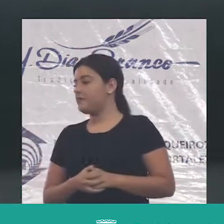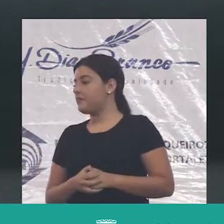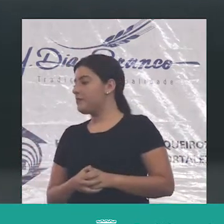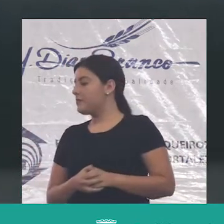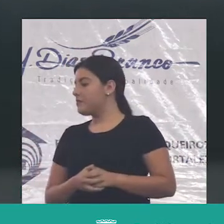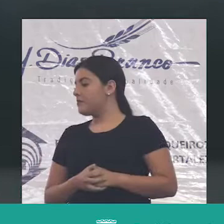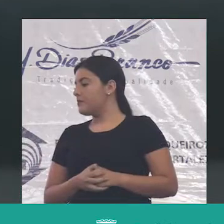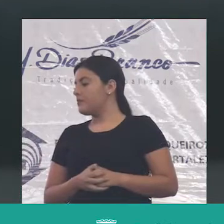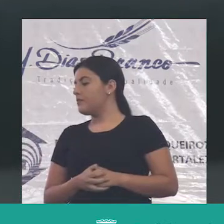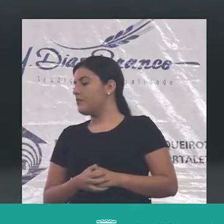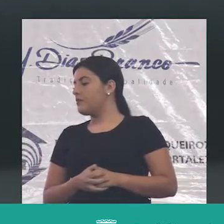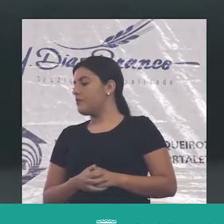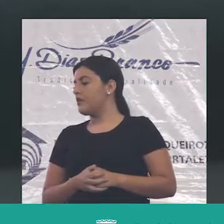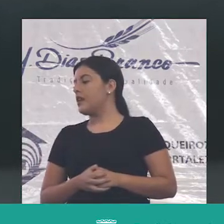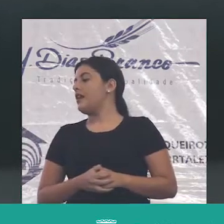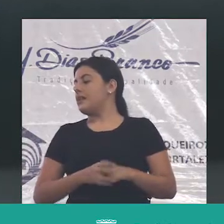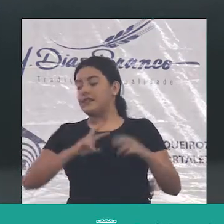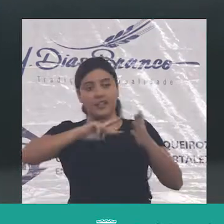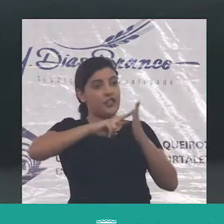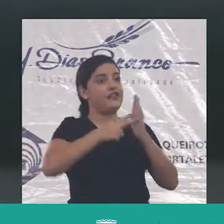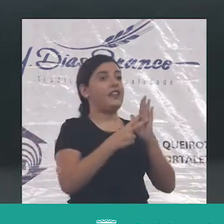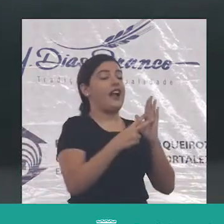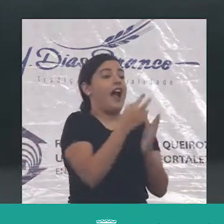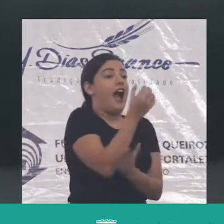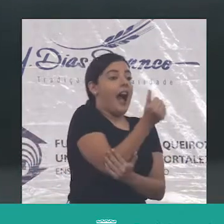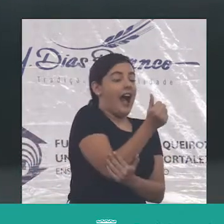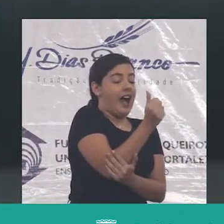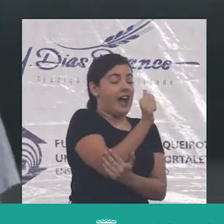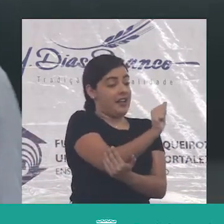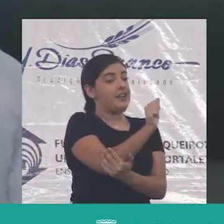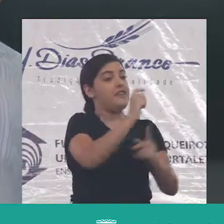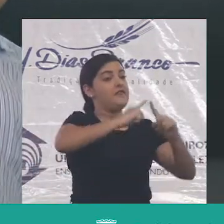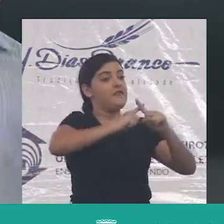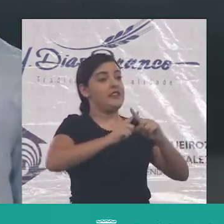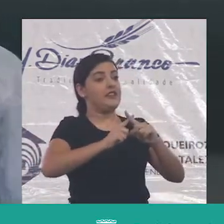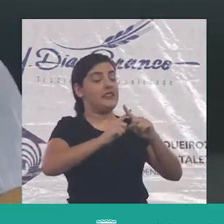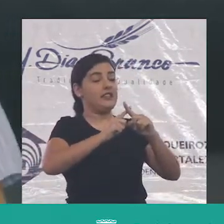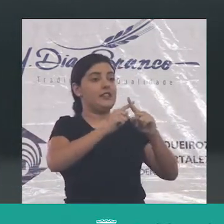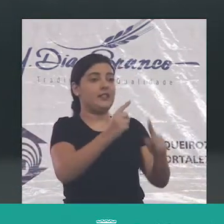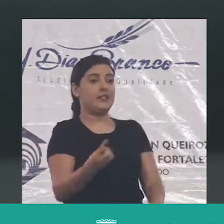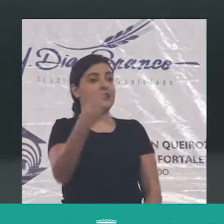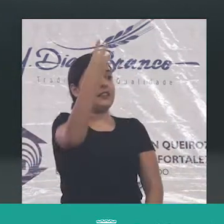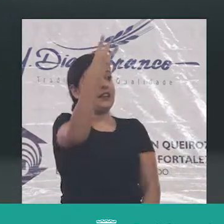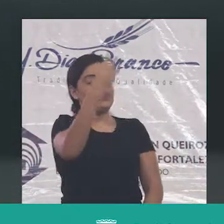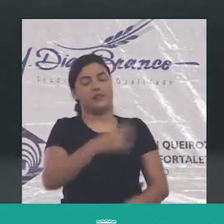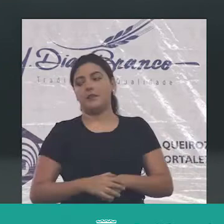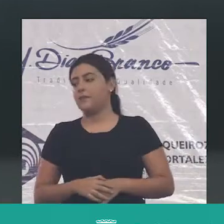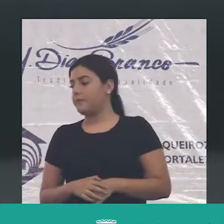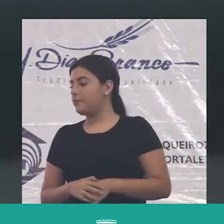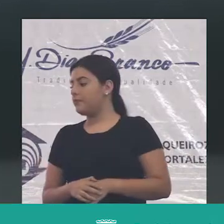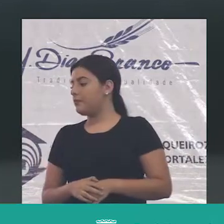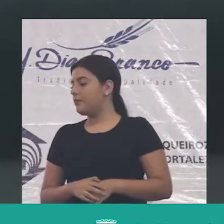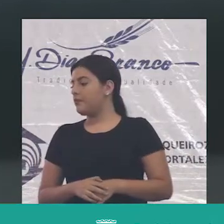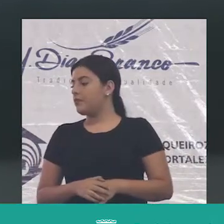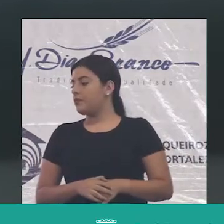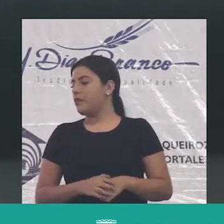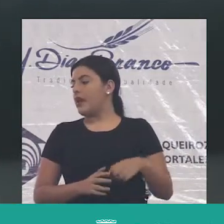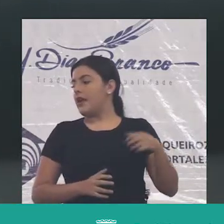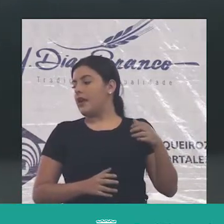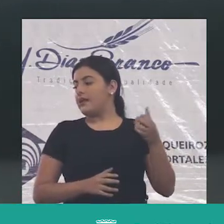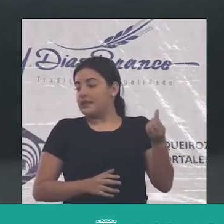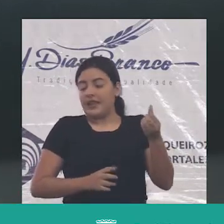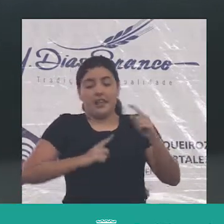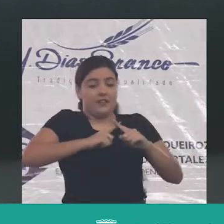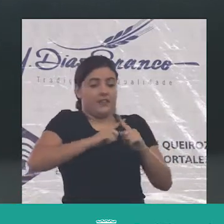A, seria A ao cubo. E a área completa seria quanto? A área completa seria A vezes